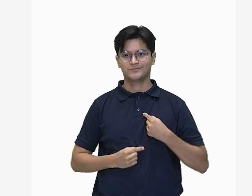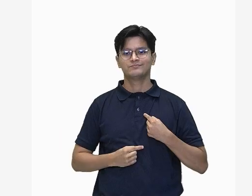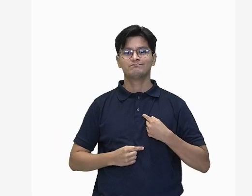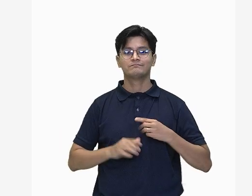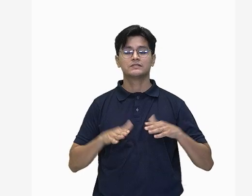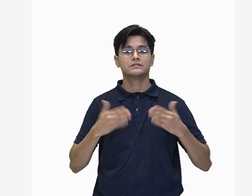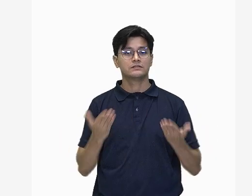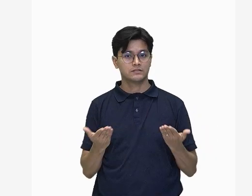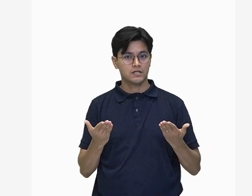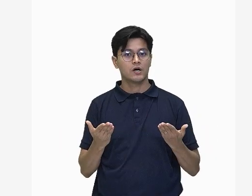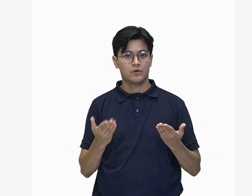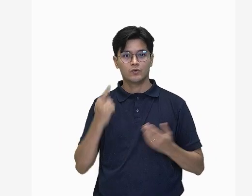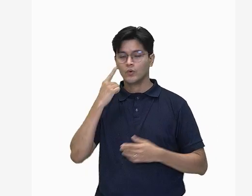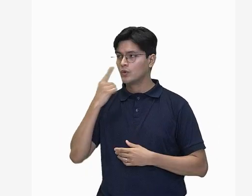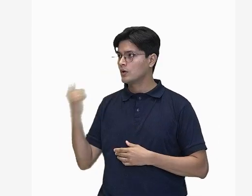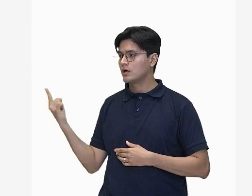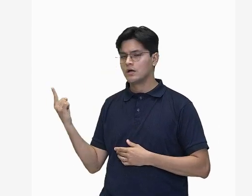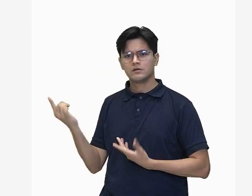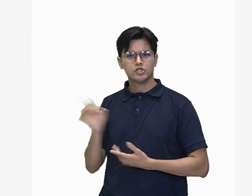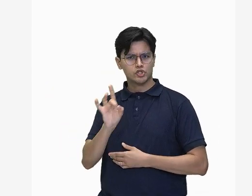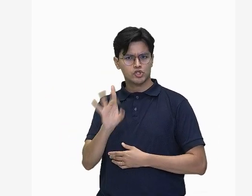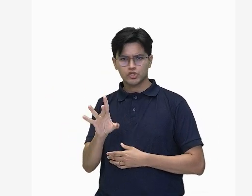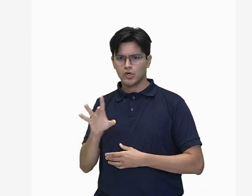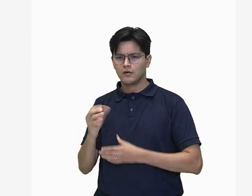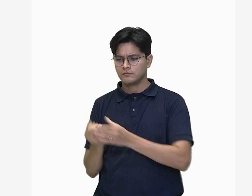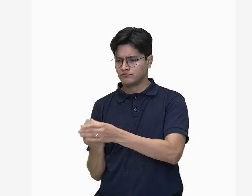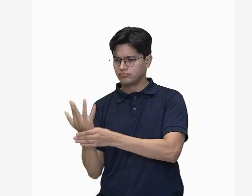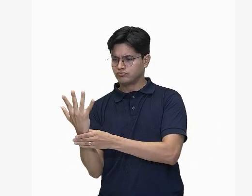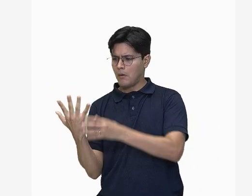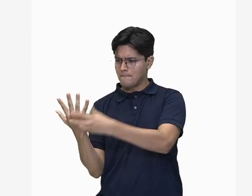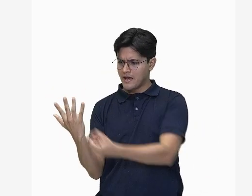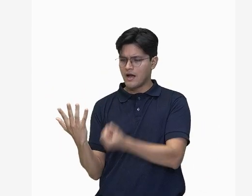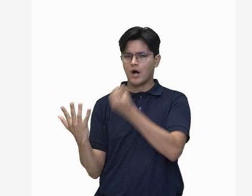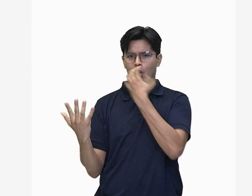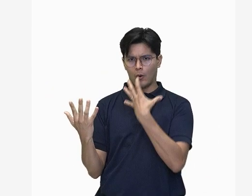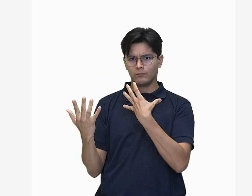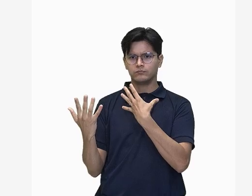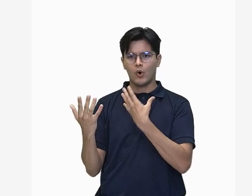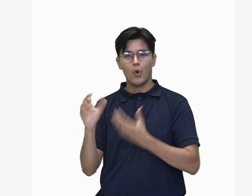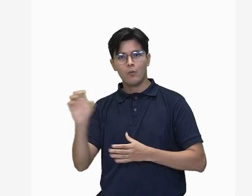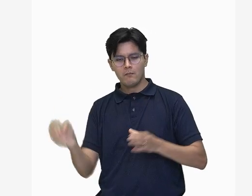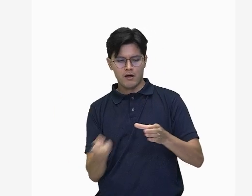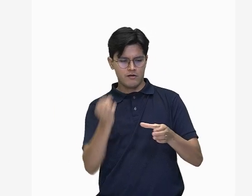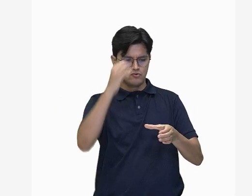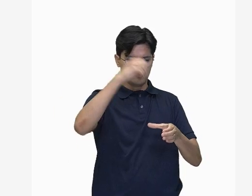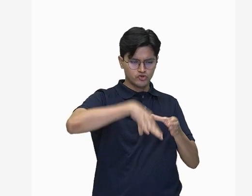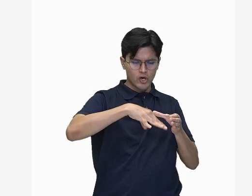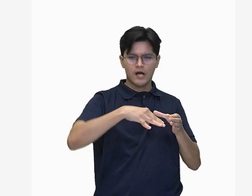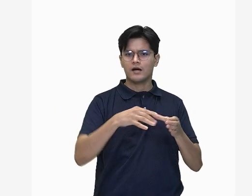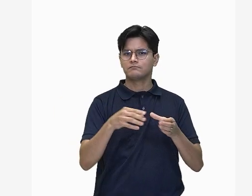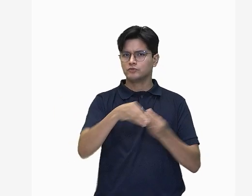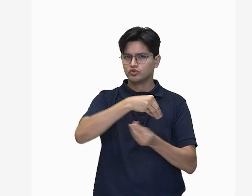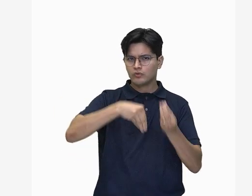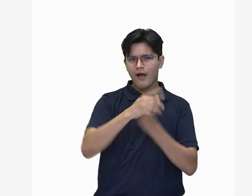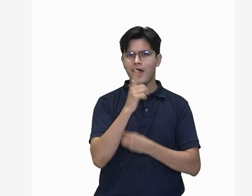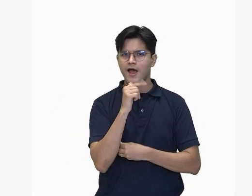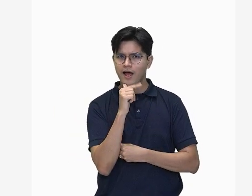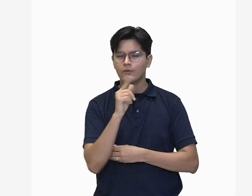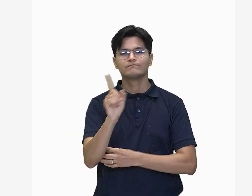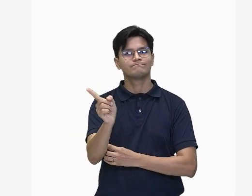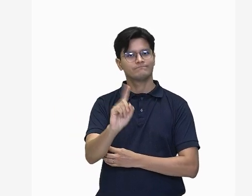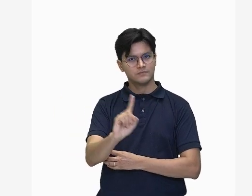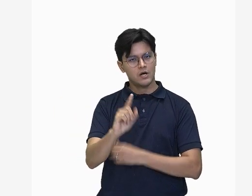Então, calma, não é só pegar lá, jogar na água e resolver, tá? Precisa pesquisar, a gente já vai mostrar para vocês como. Nós temos aí também